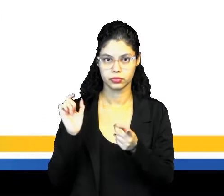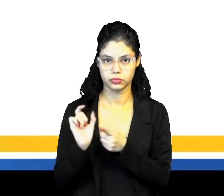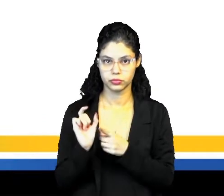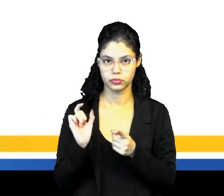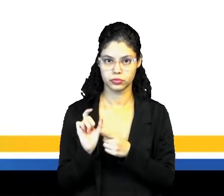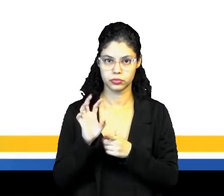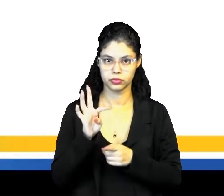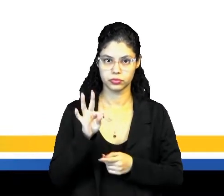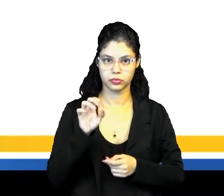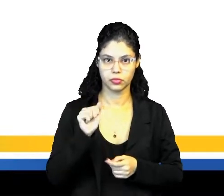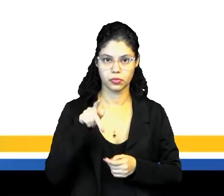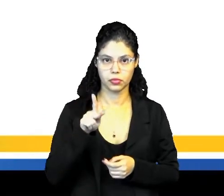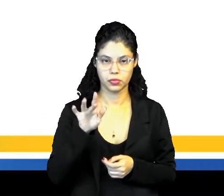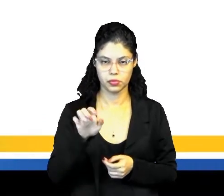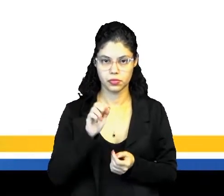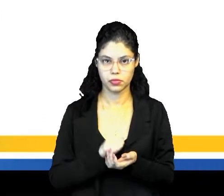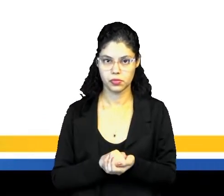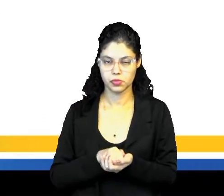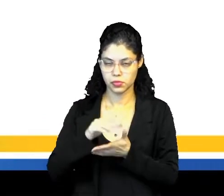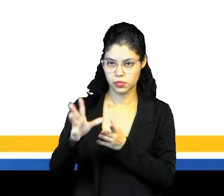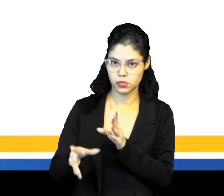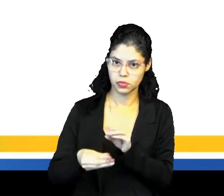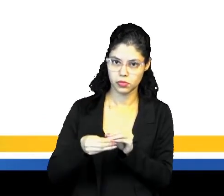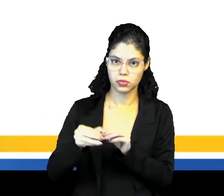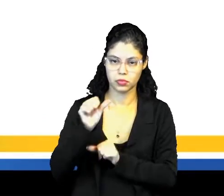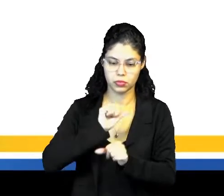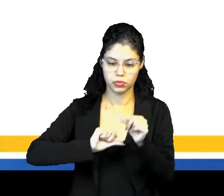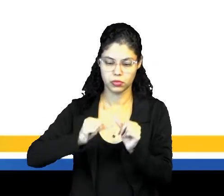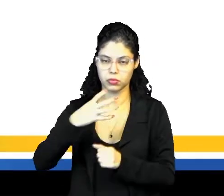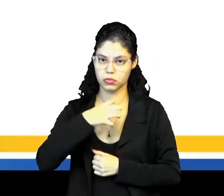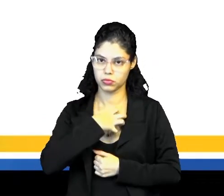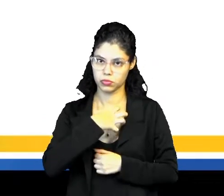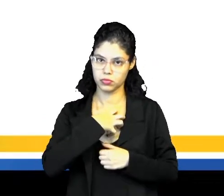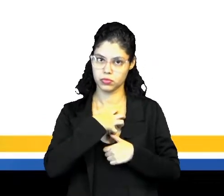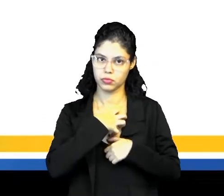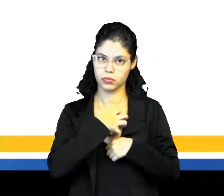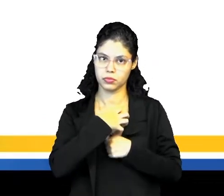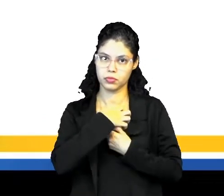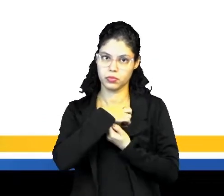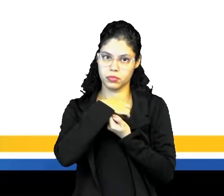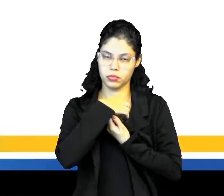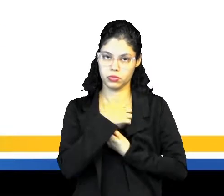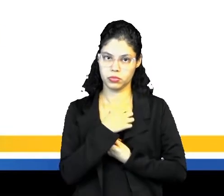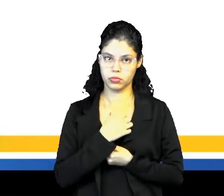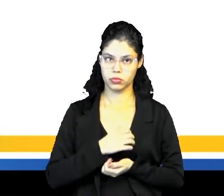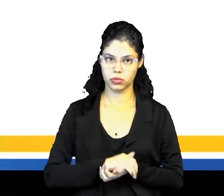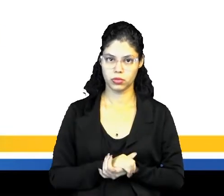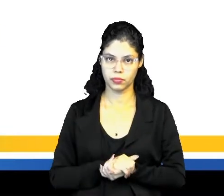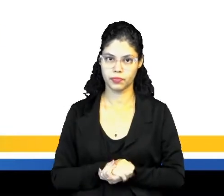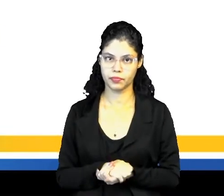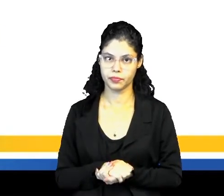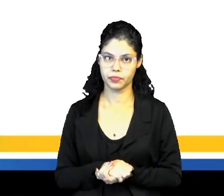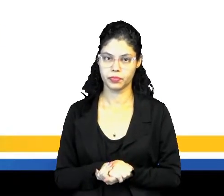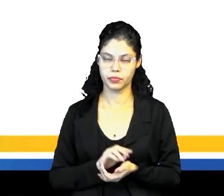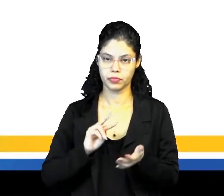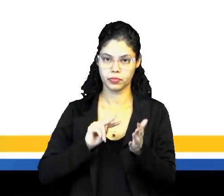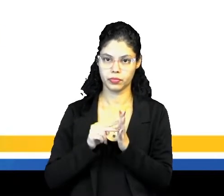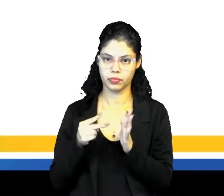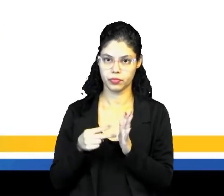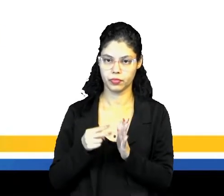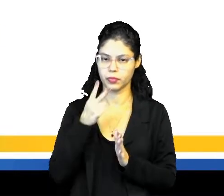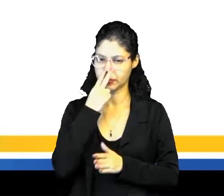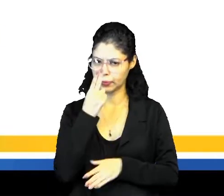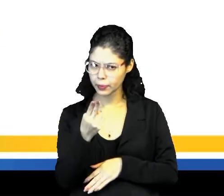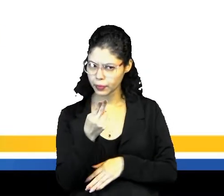palavra take, né? Que elas vão mudar completamente o significado. Nós temos ali take after, que significa